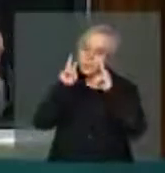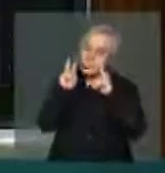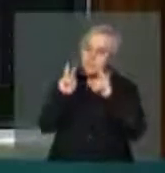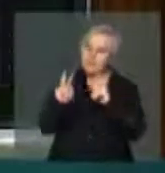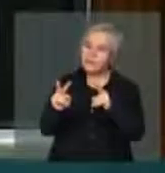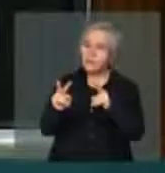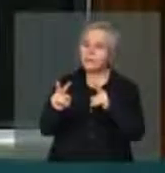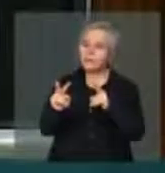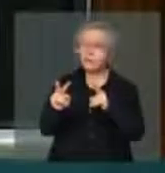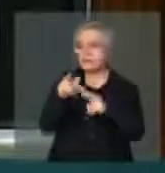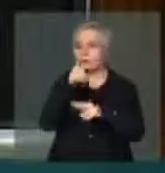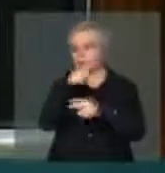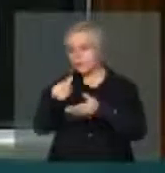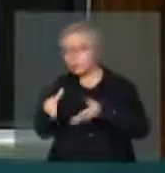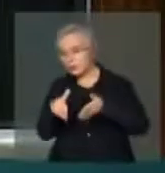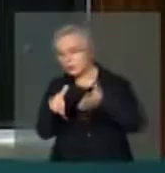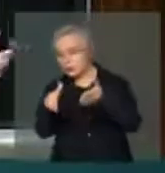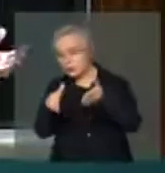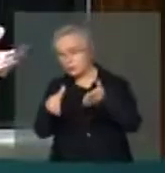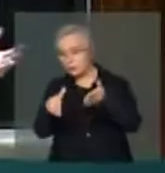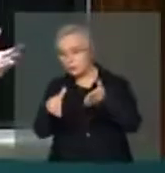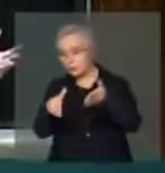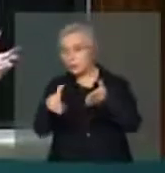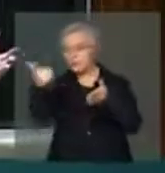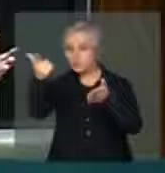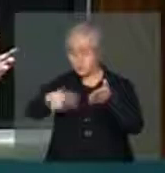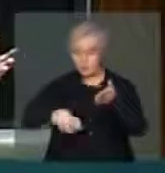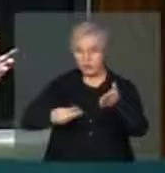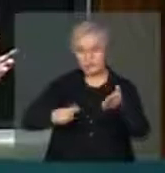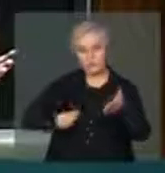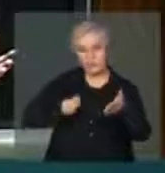para o Rio Mochotó. Lago de